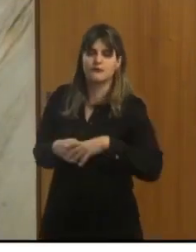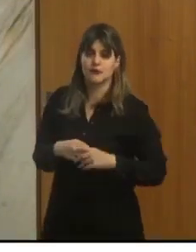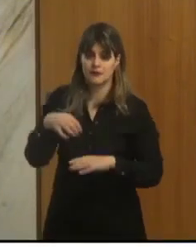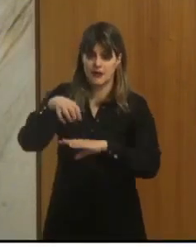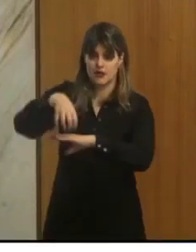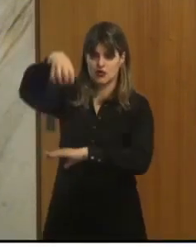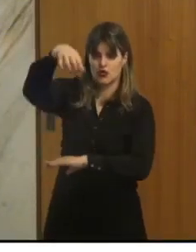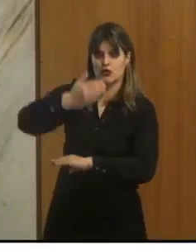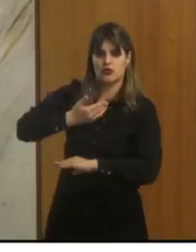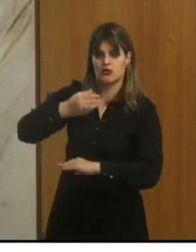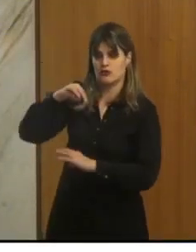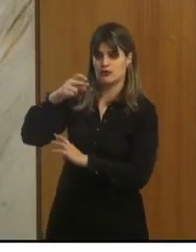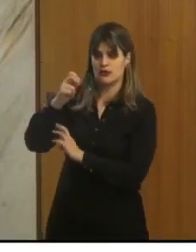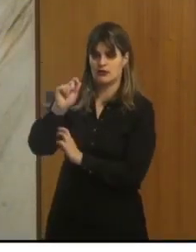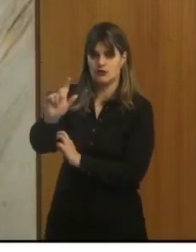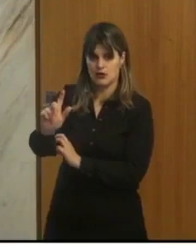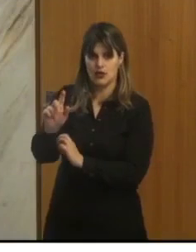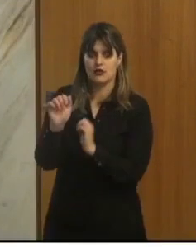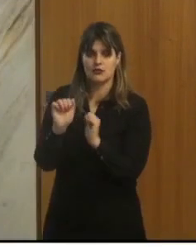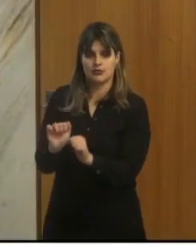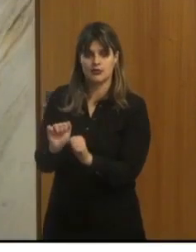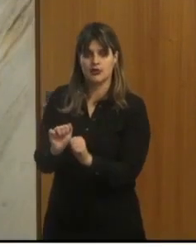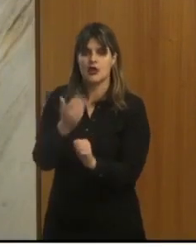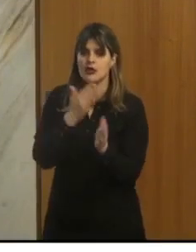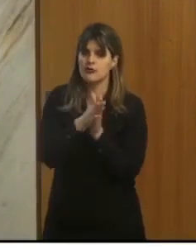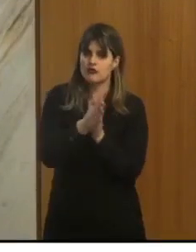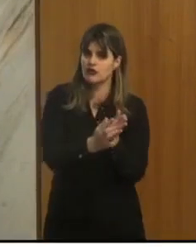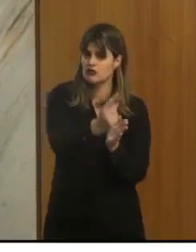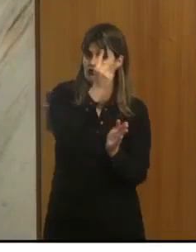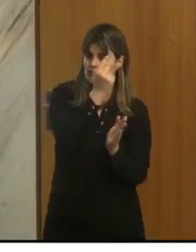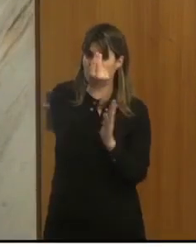torre de Dom Manuel tem o aproveitamento de uma peça artística